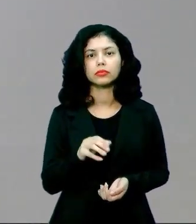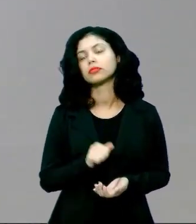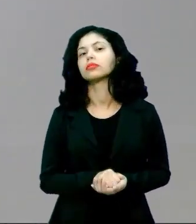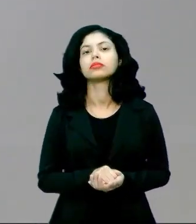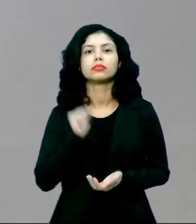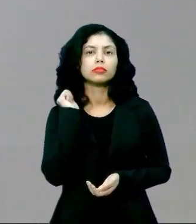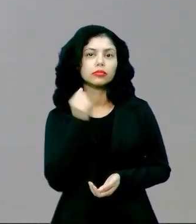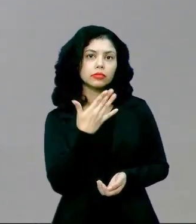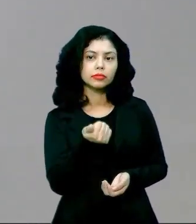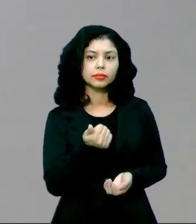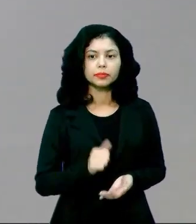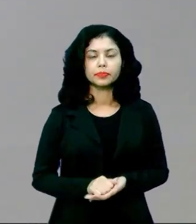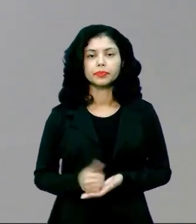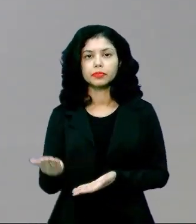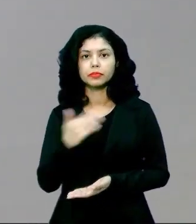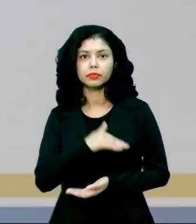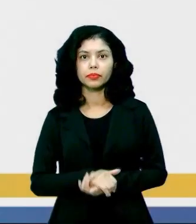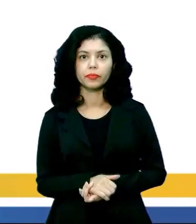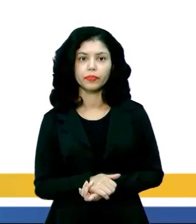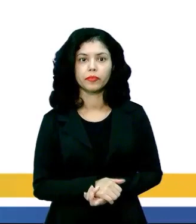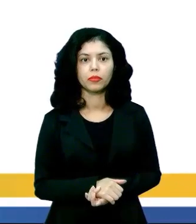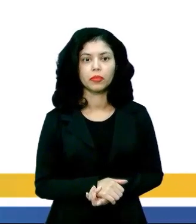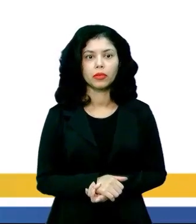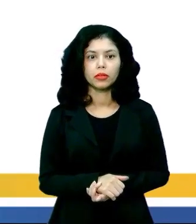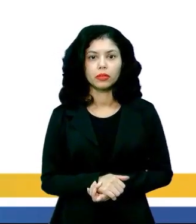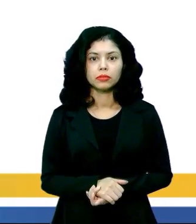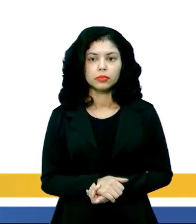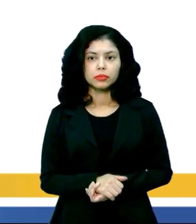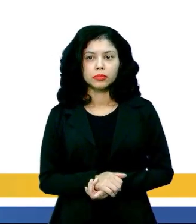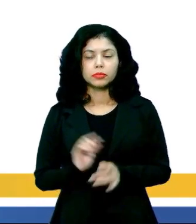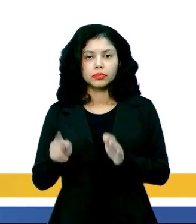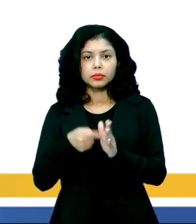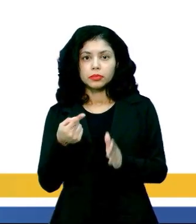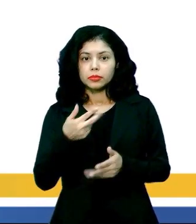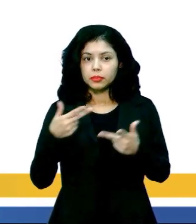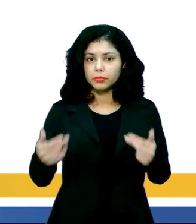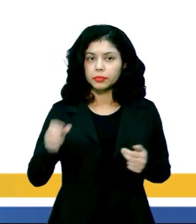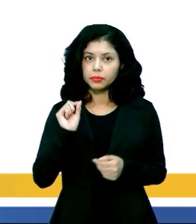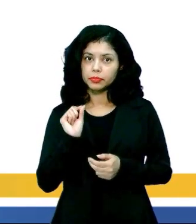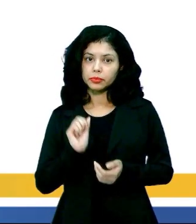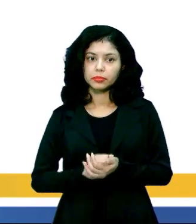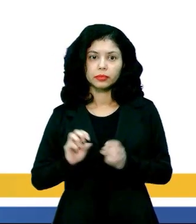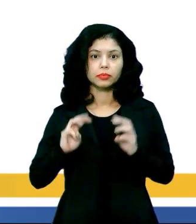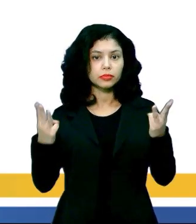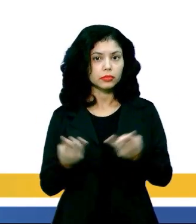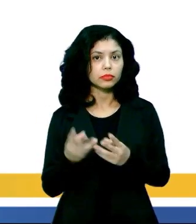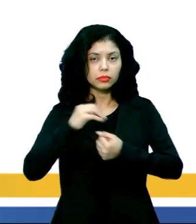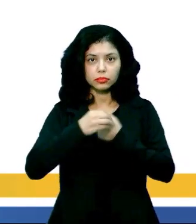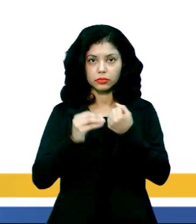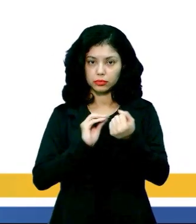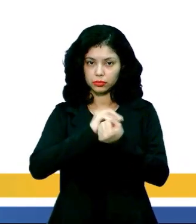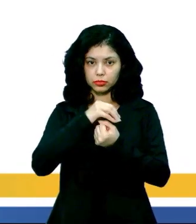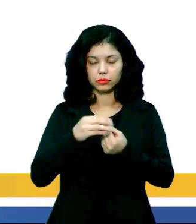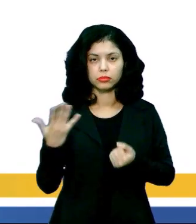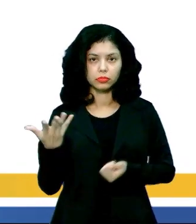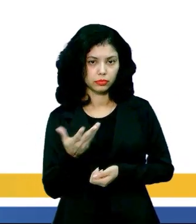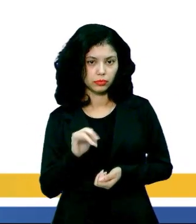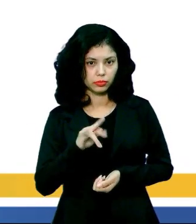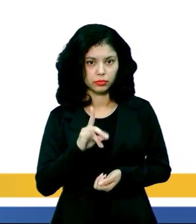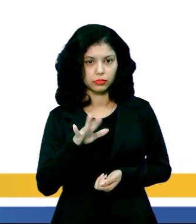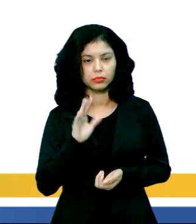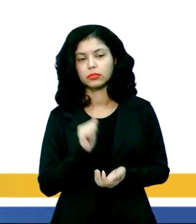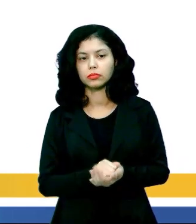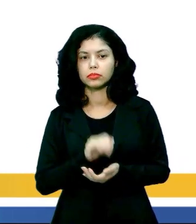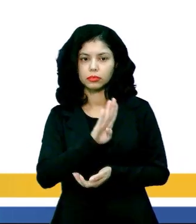molar. Tudo bem? Então, vamos lá na resolução. Então, a primeira coisa é descobrir a massa molecular do sulfato de bário. Então, o